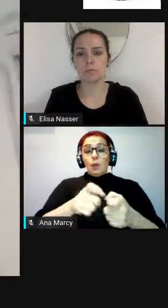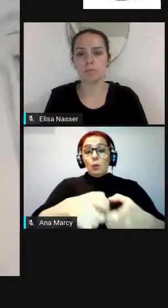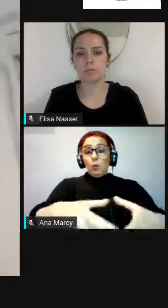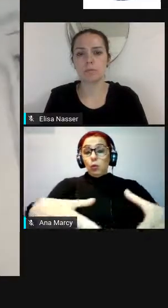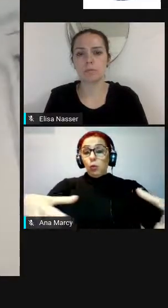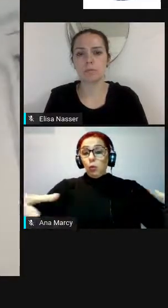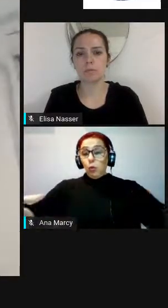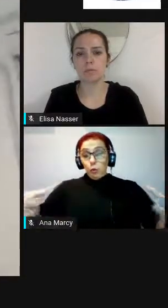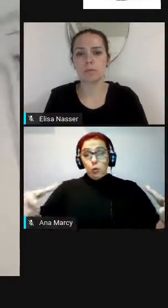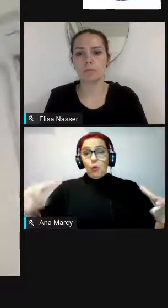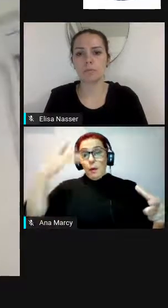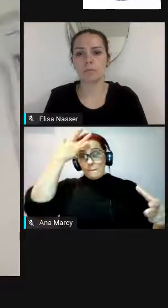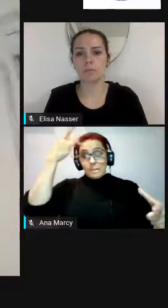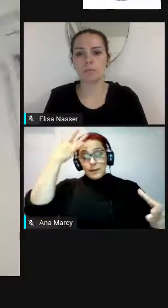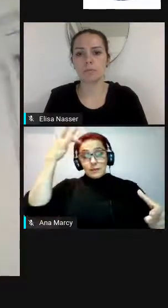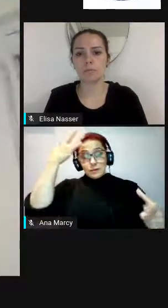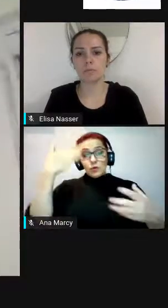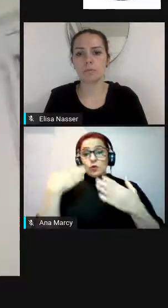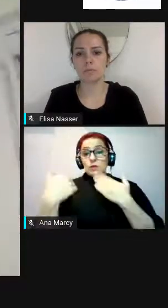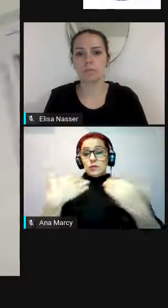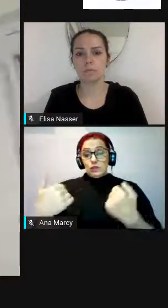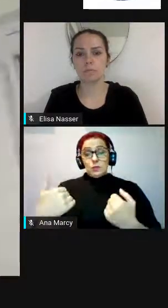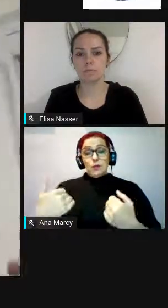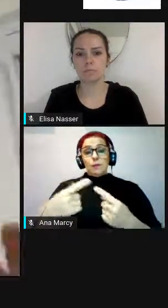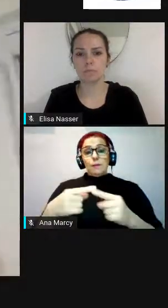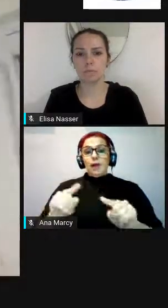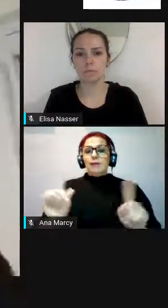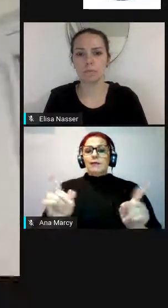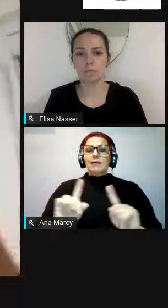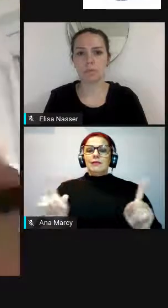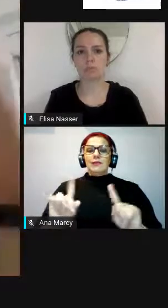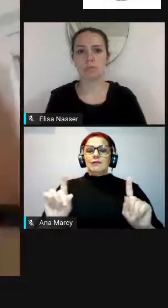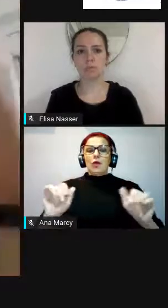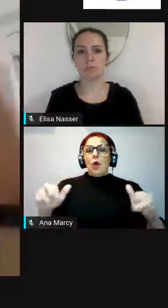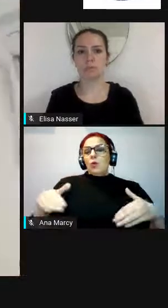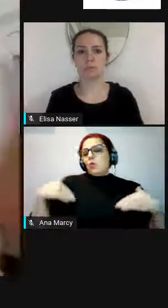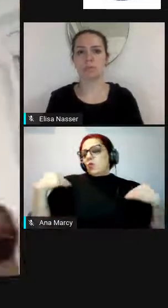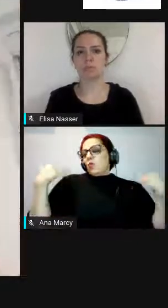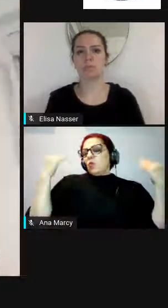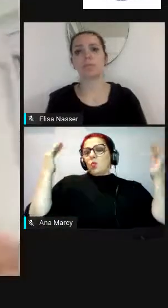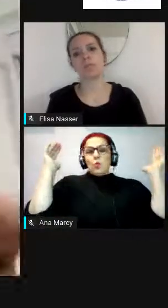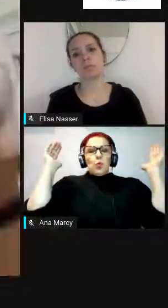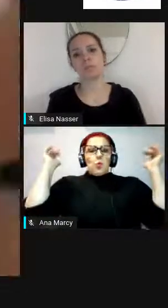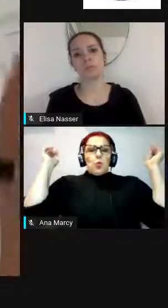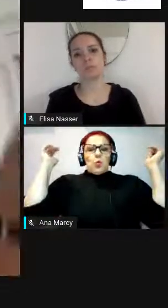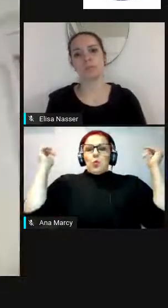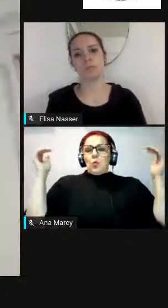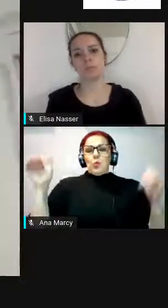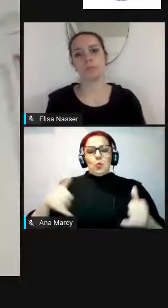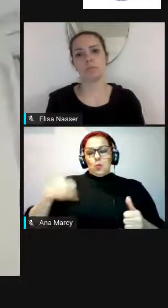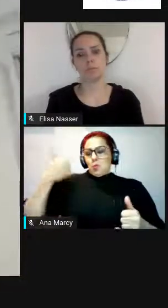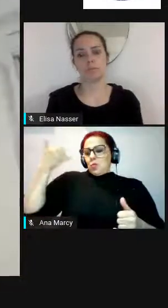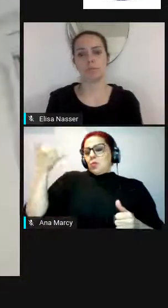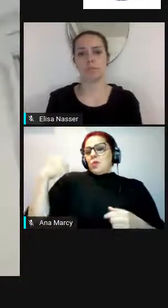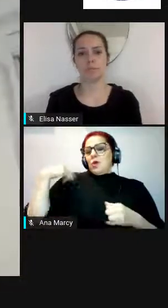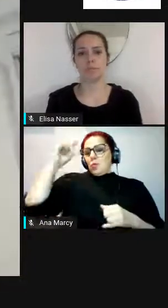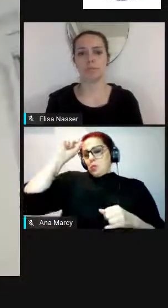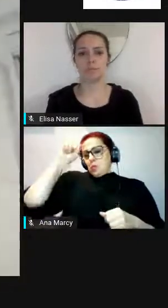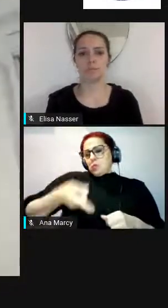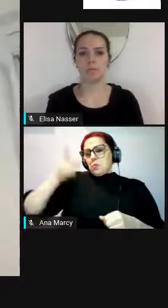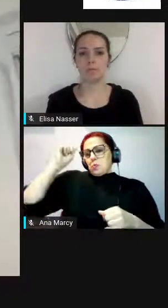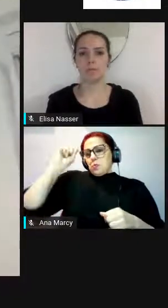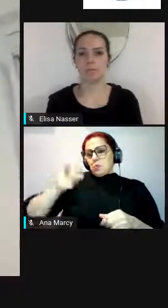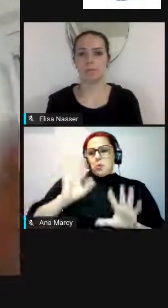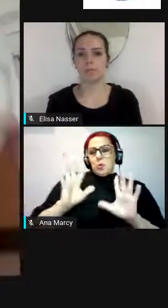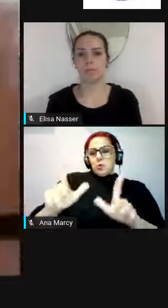esforço por trás da coisa o empreendendo é coisa do amor meu Deus ou o empreendedor é tudo lindo eu mando as pessoas fazer as coisas para mim